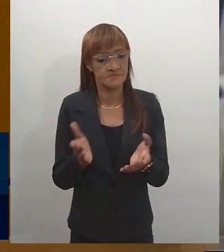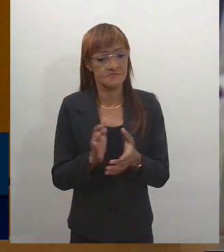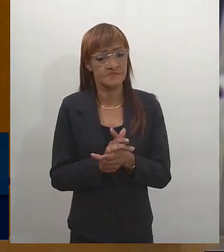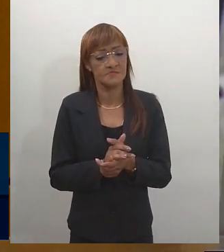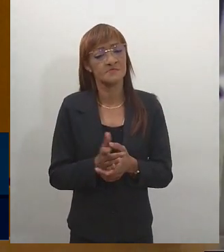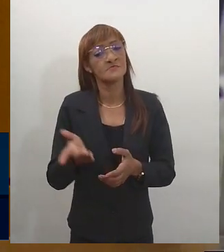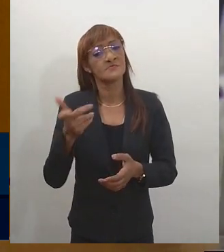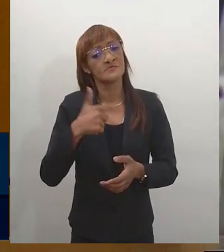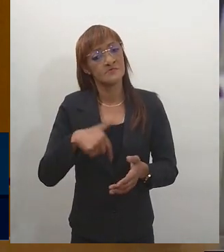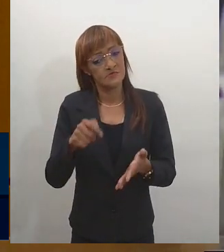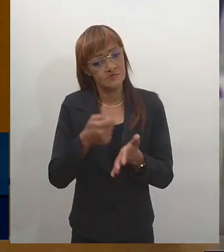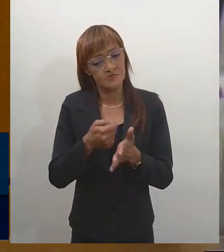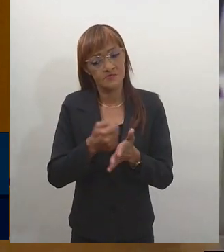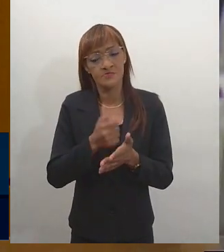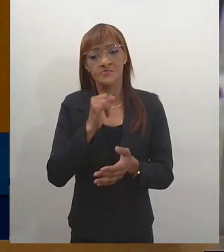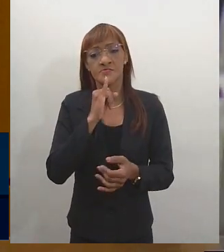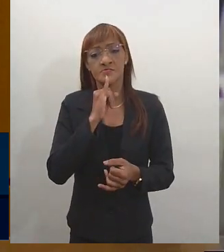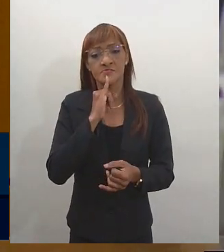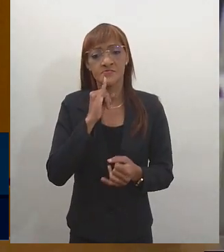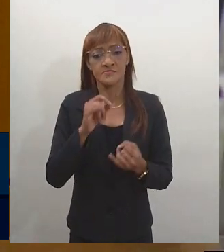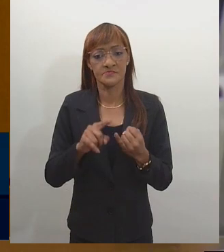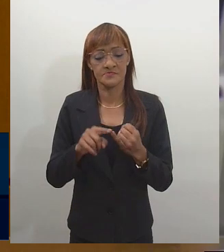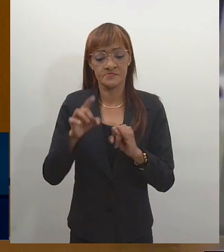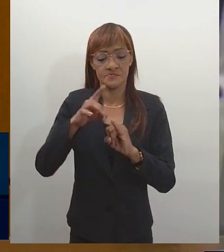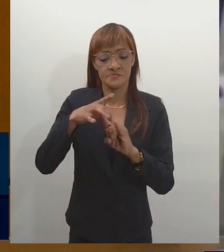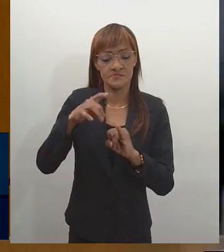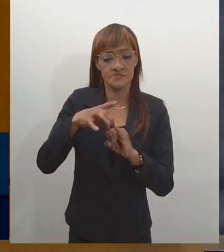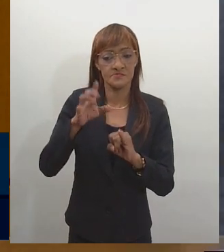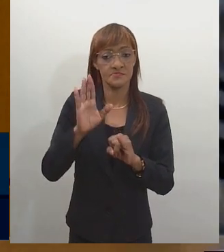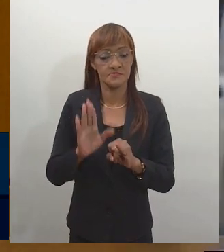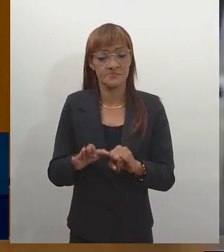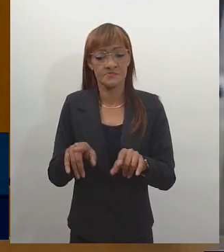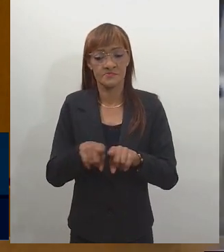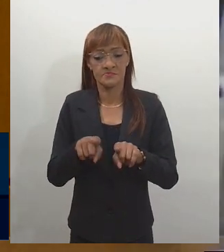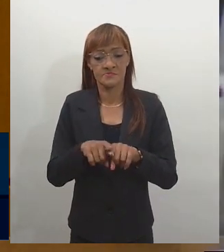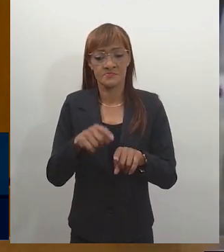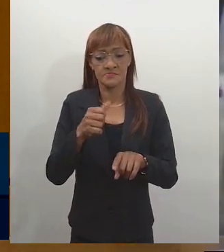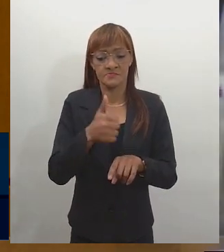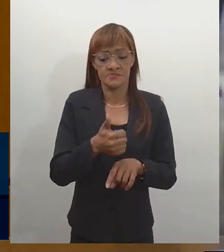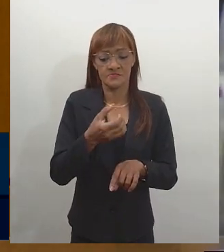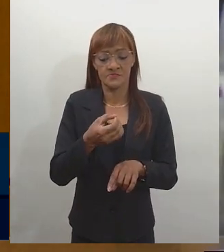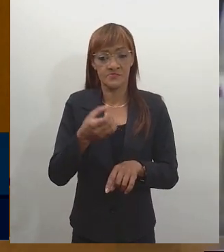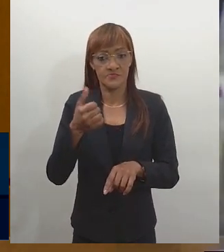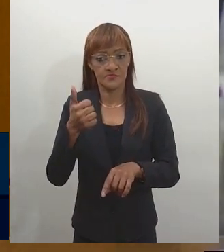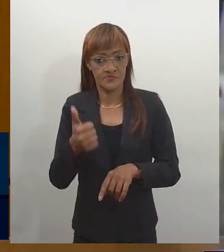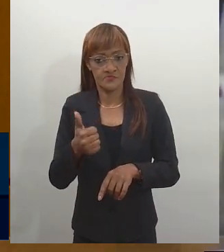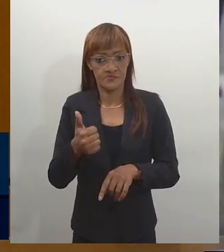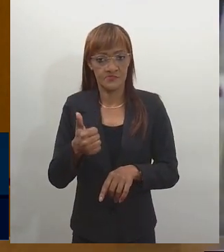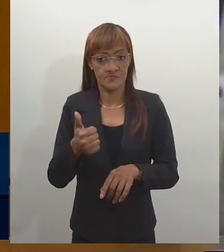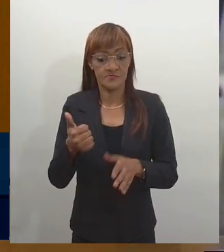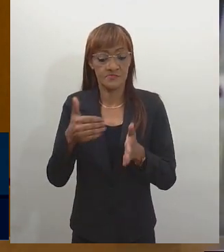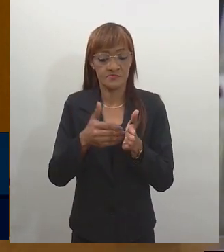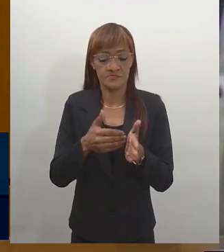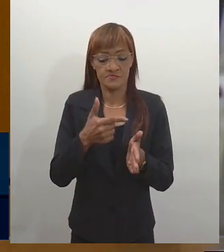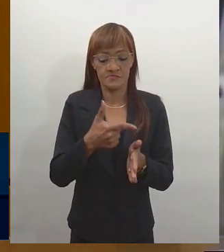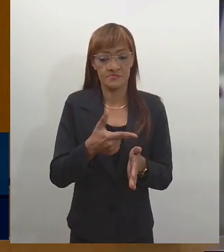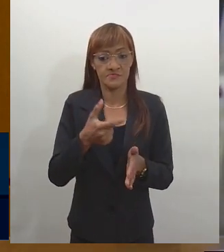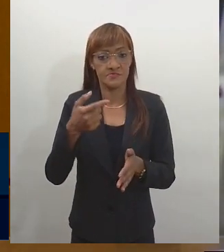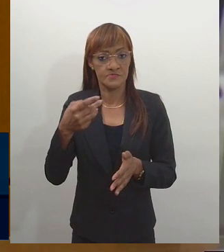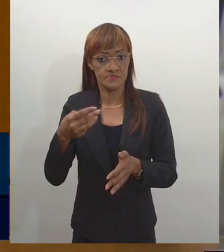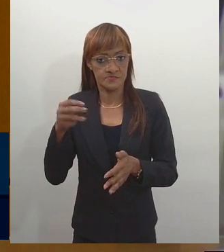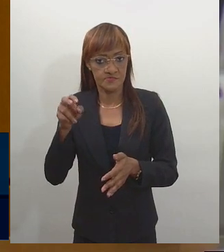a ligação da BR-101 a 235, nesse trecho específico, deputado Garibaldi, são 10 quilômetros que ainda faltam para